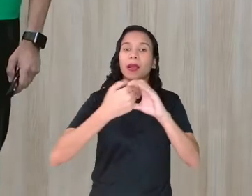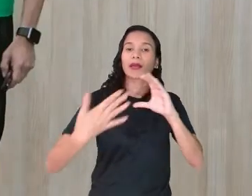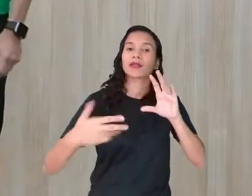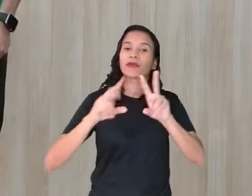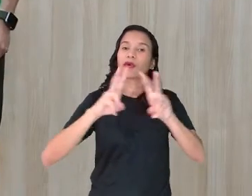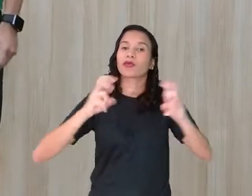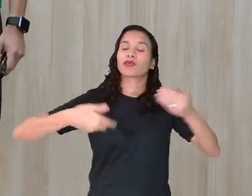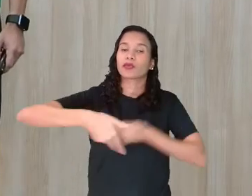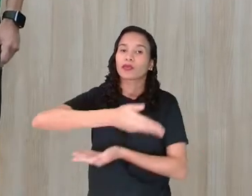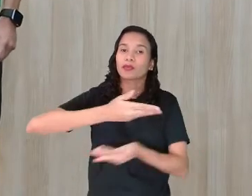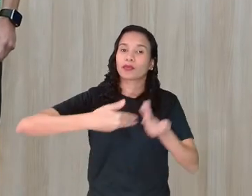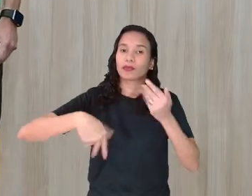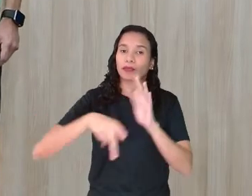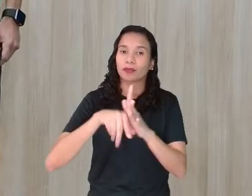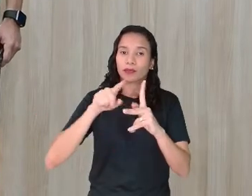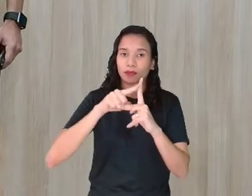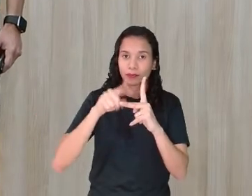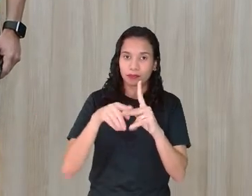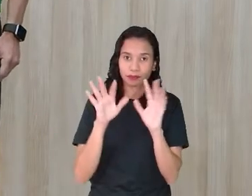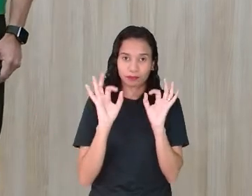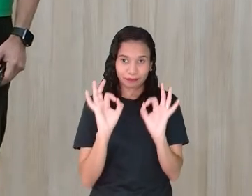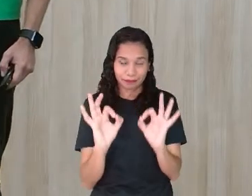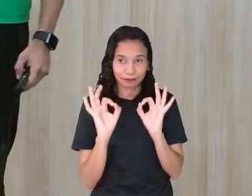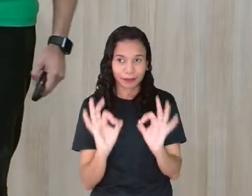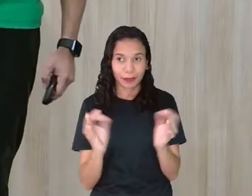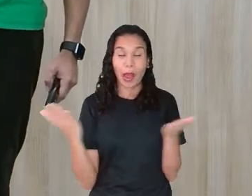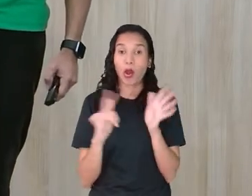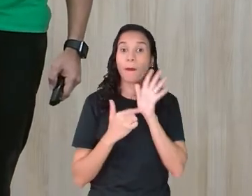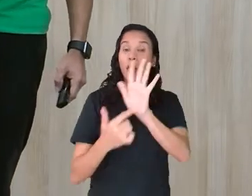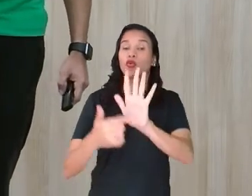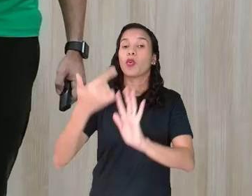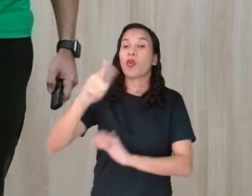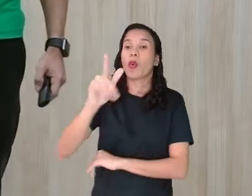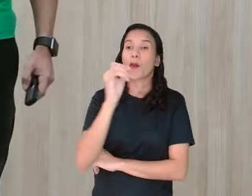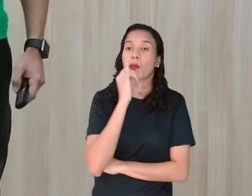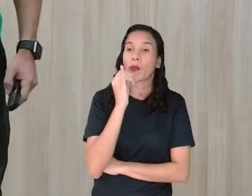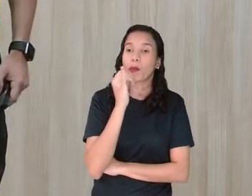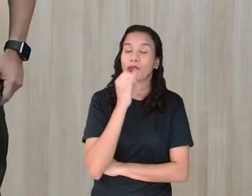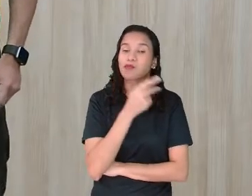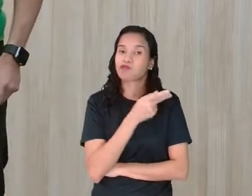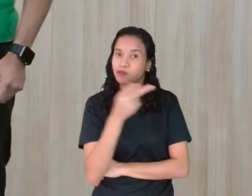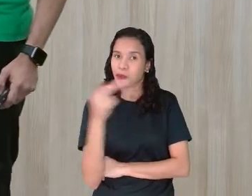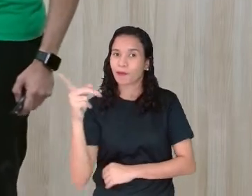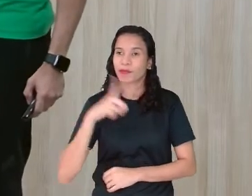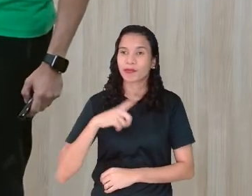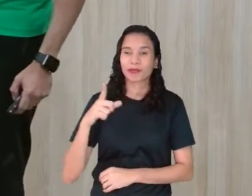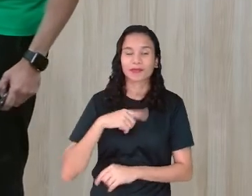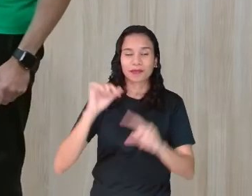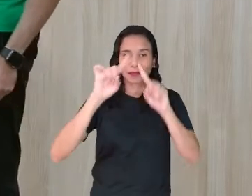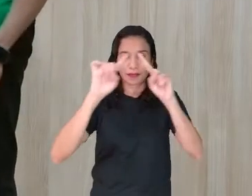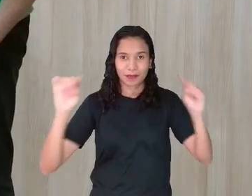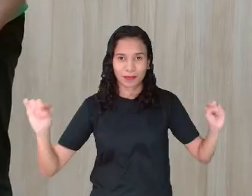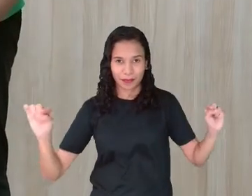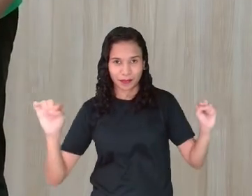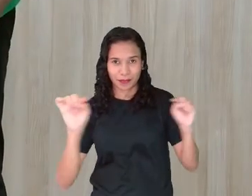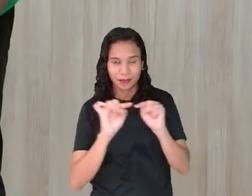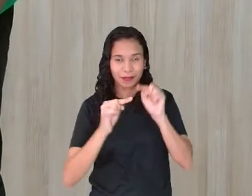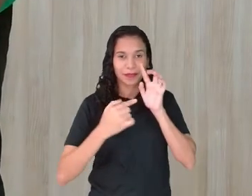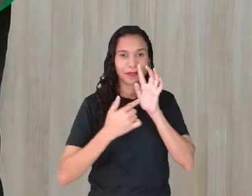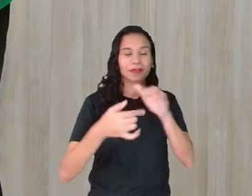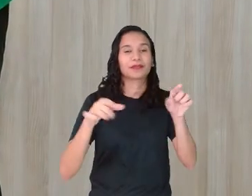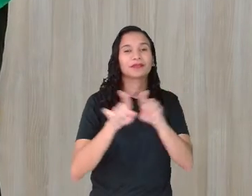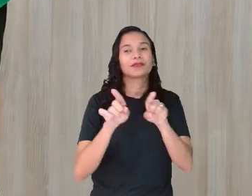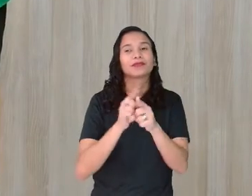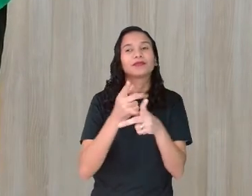em relação aos seus ângulos, certo? Trouxe outro exemplo aqui para você, outro triângulo aí, mostrando